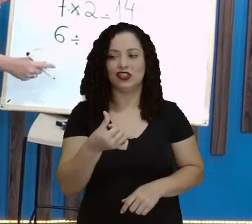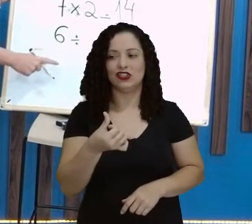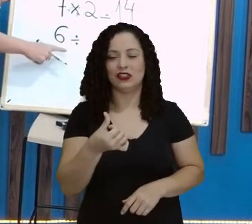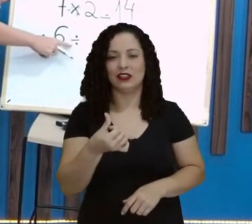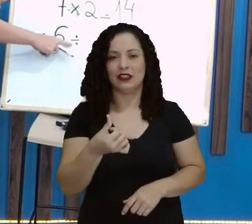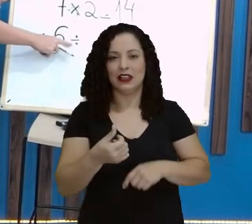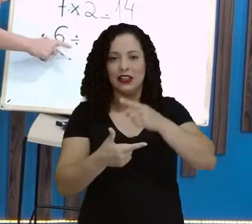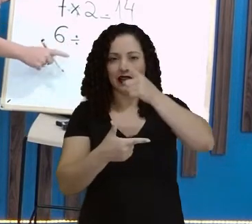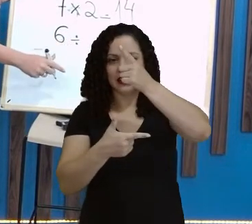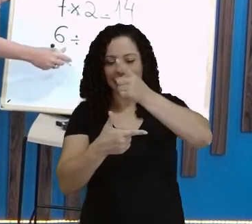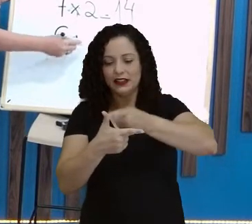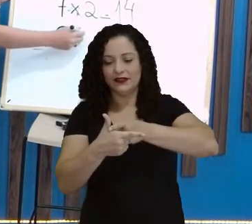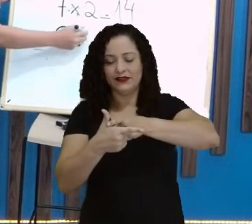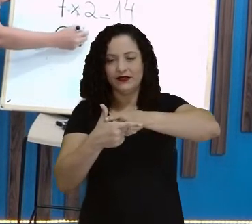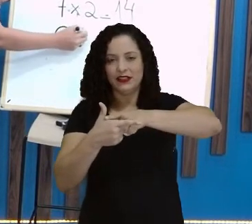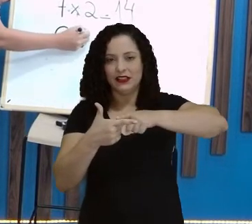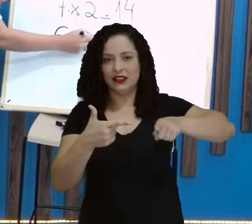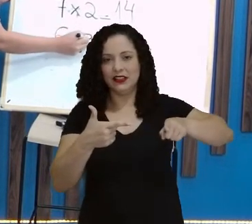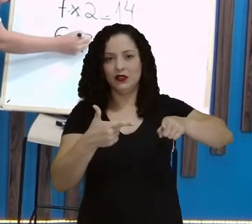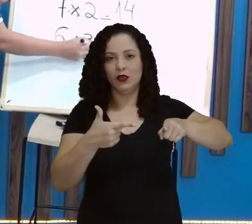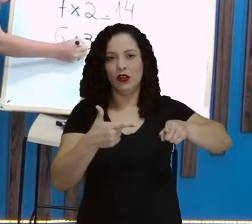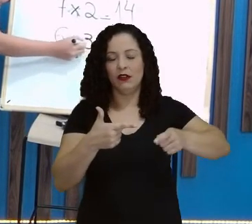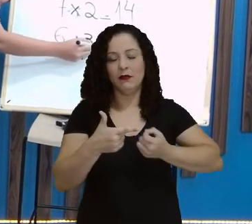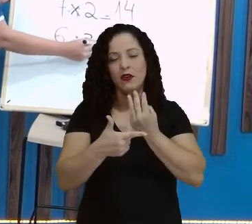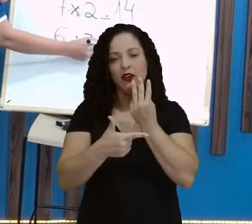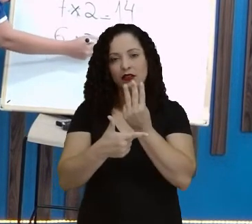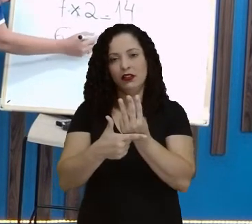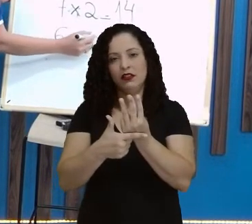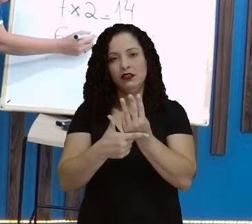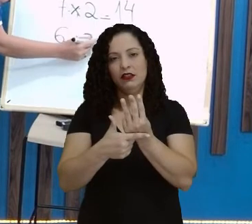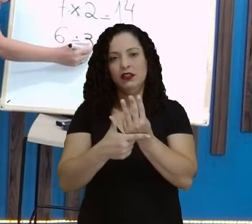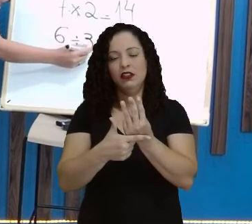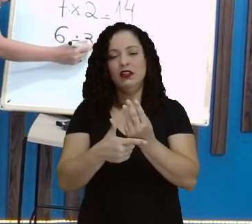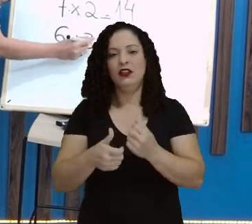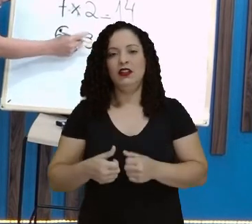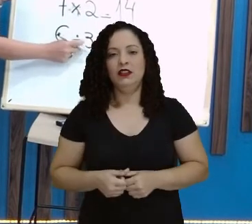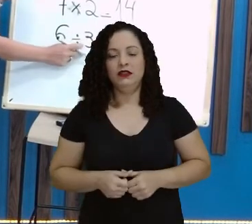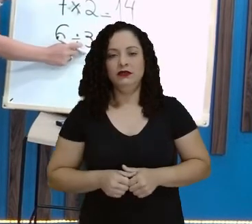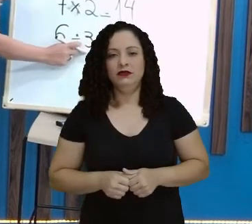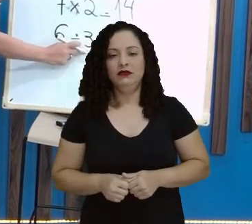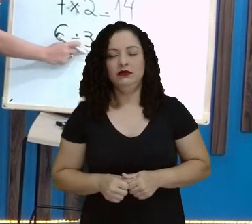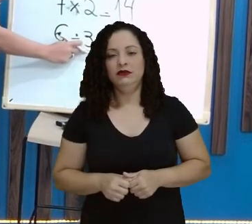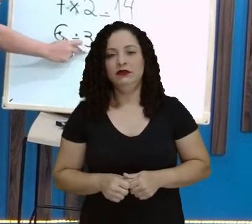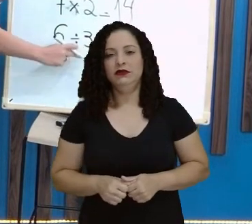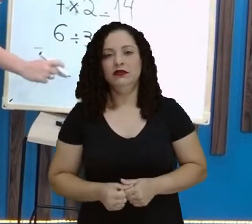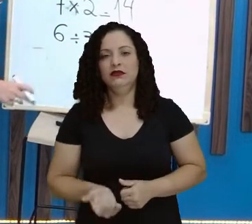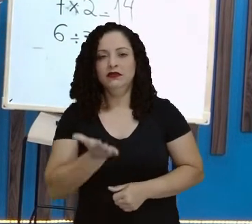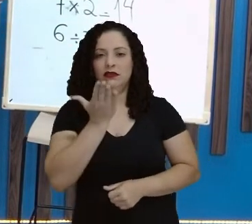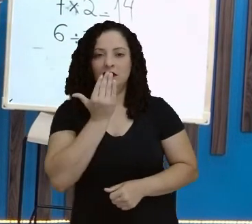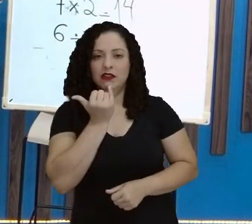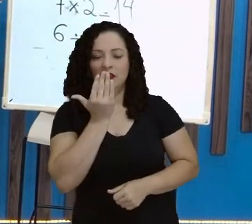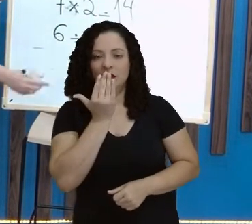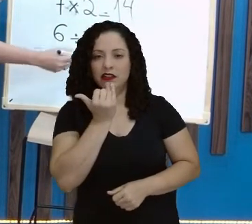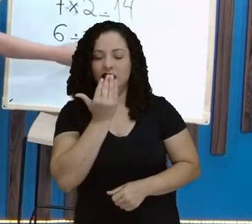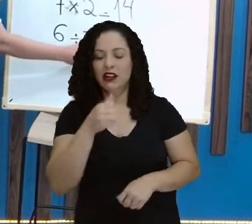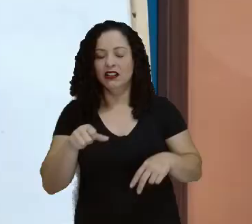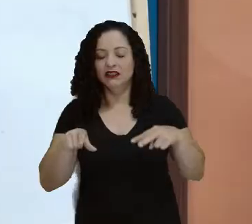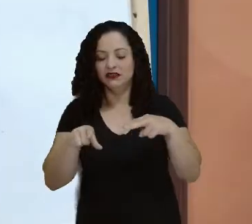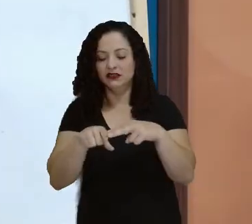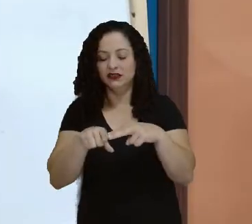sinal da divisão por 3, por 3, porque ele comeu a terça